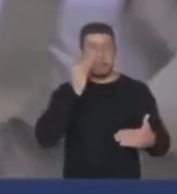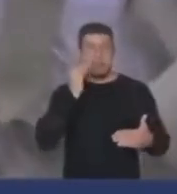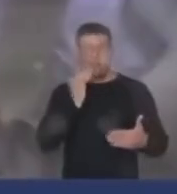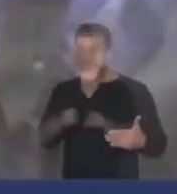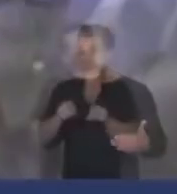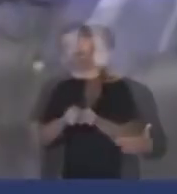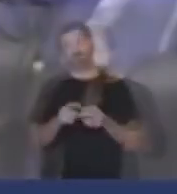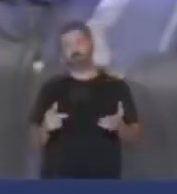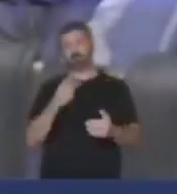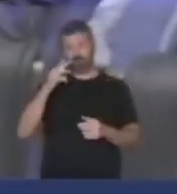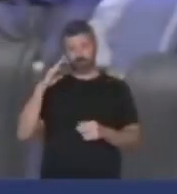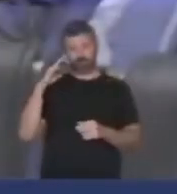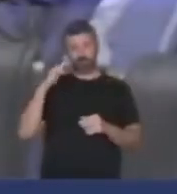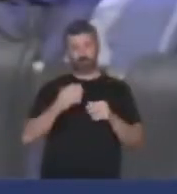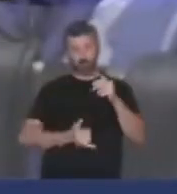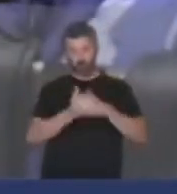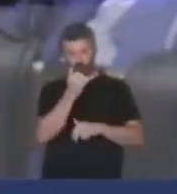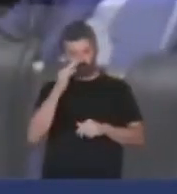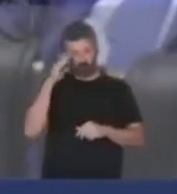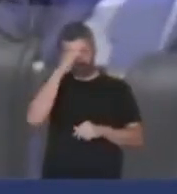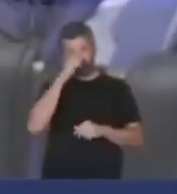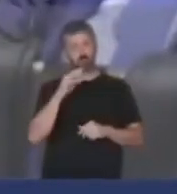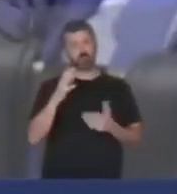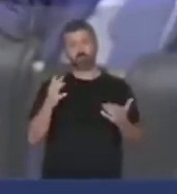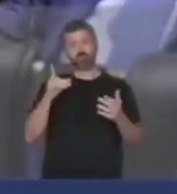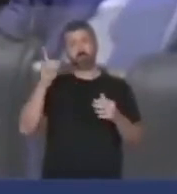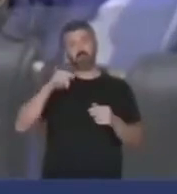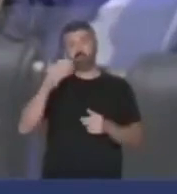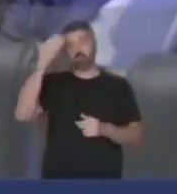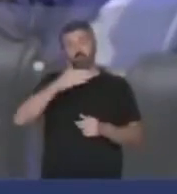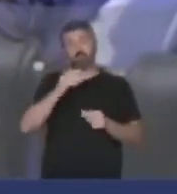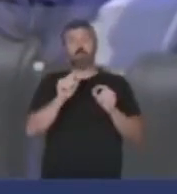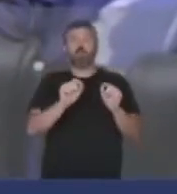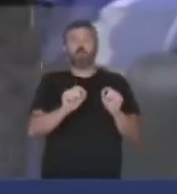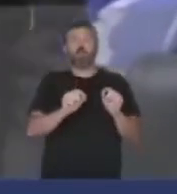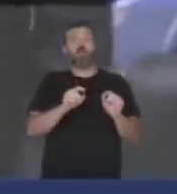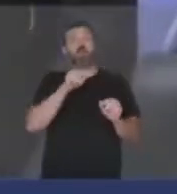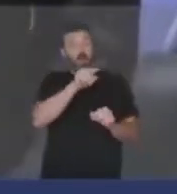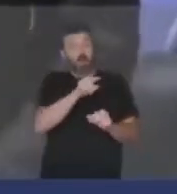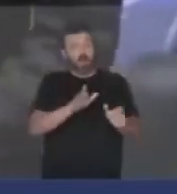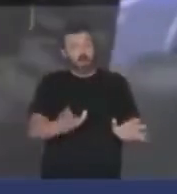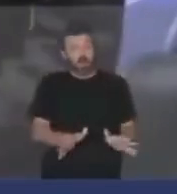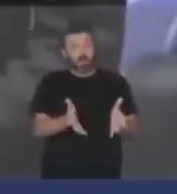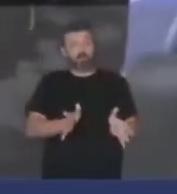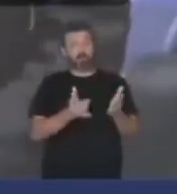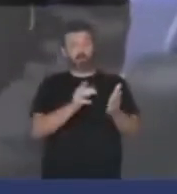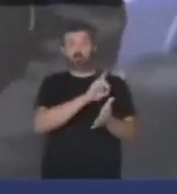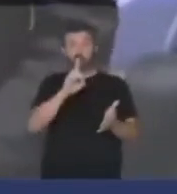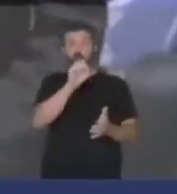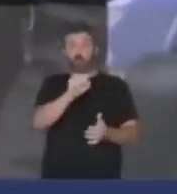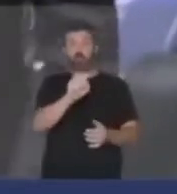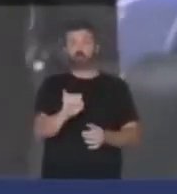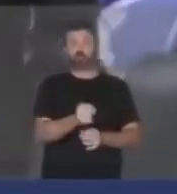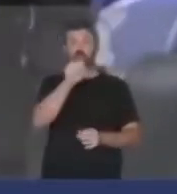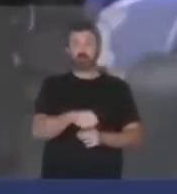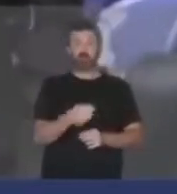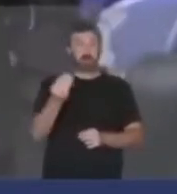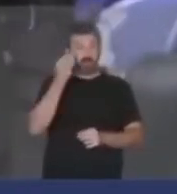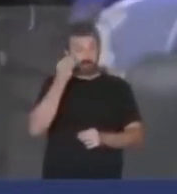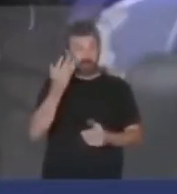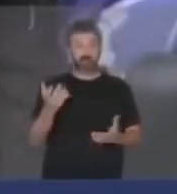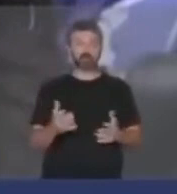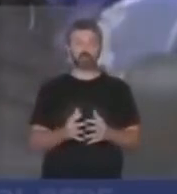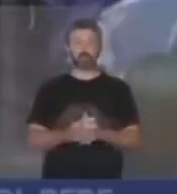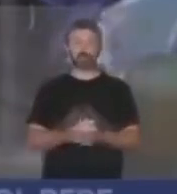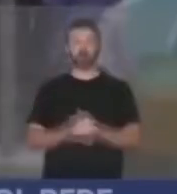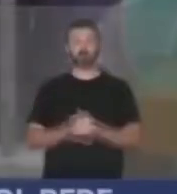chorando com esse mimimi. Chamar Bolsonaro de golpista é apenas a mera constatação do fato de que ele incitou, no último dia 8 de janeiro, uma tentativa